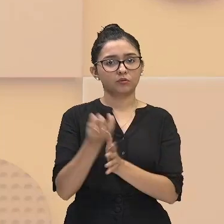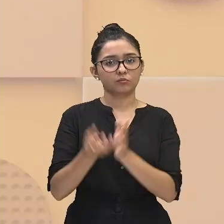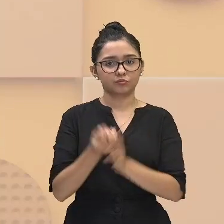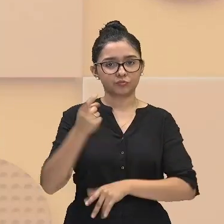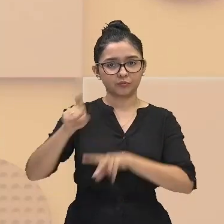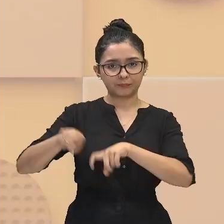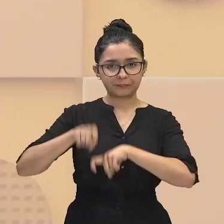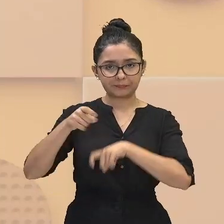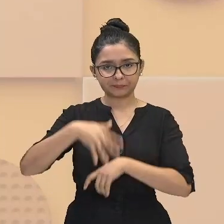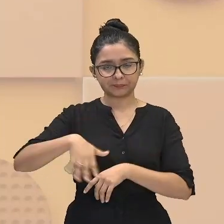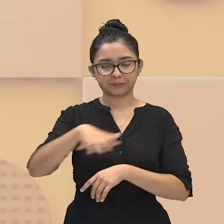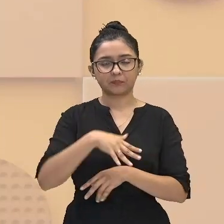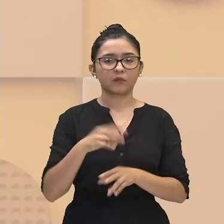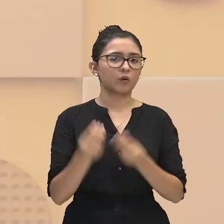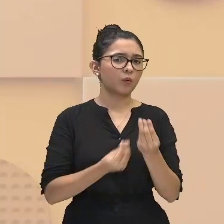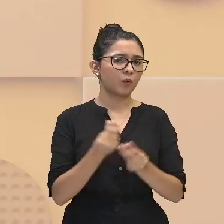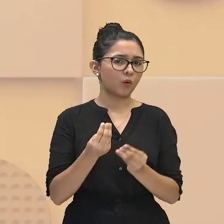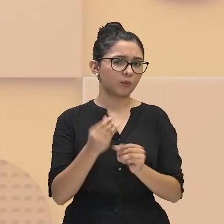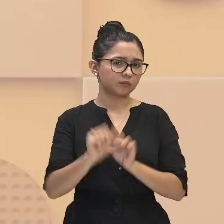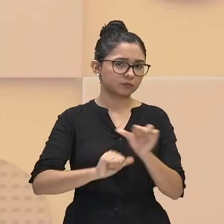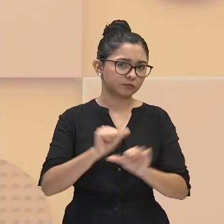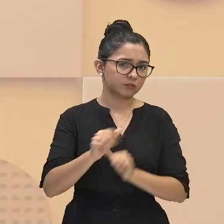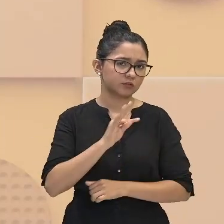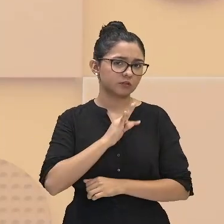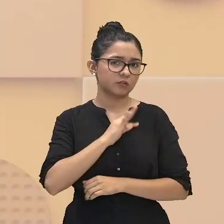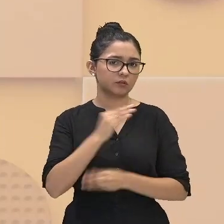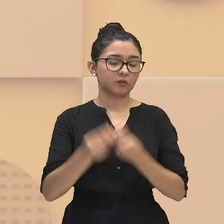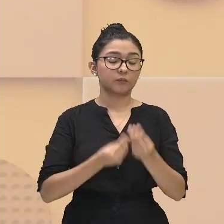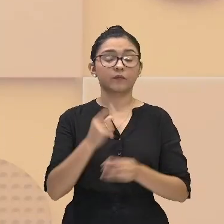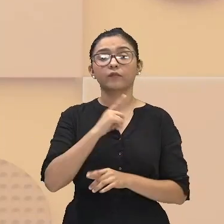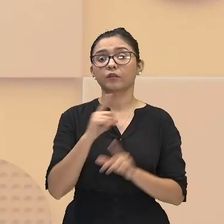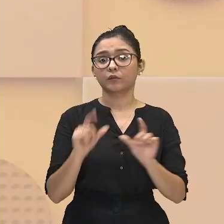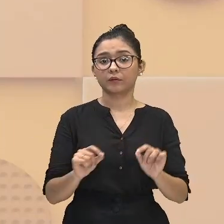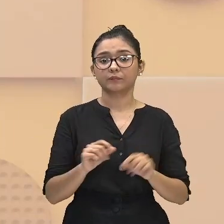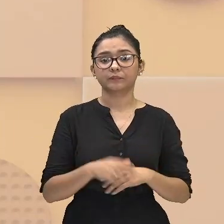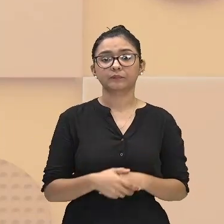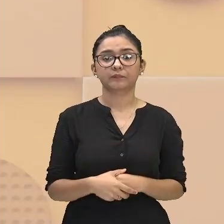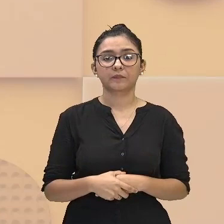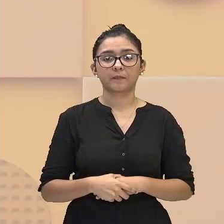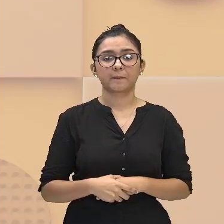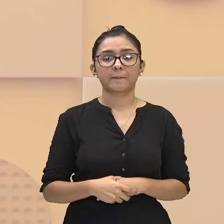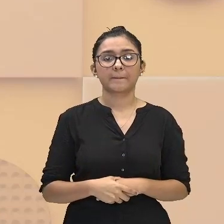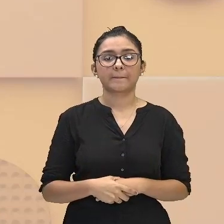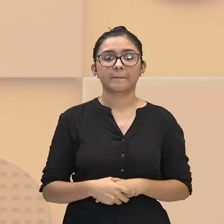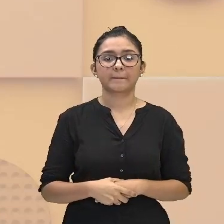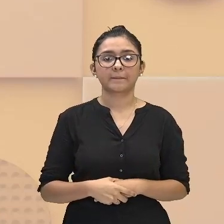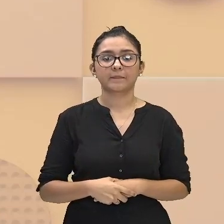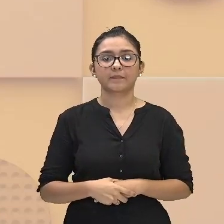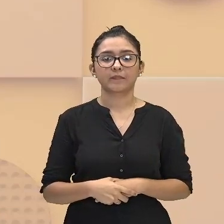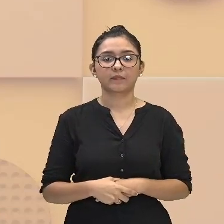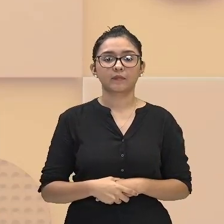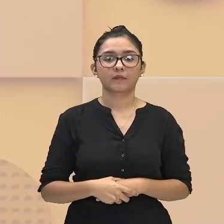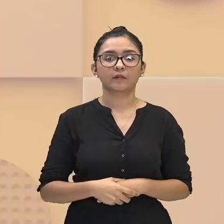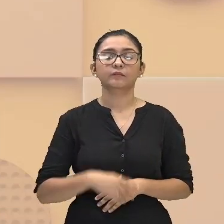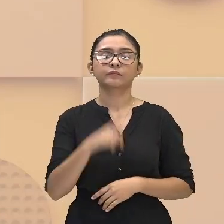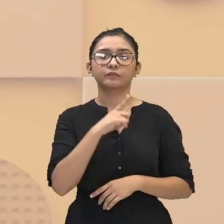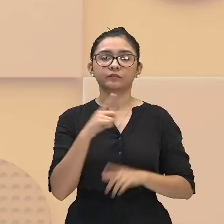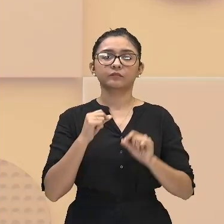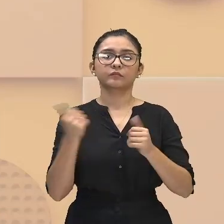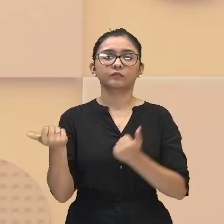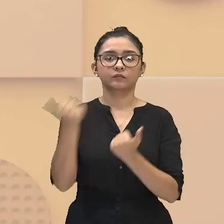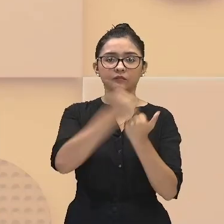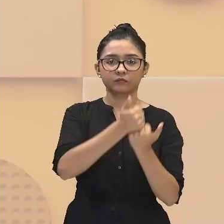agrícola. Como assim essas inovações técnicas? A gente vai ter a charrua de ferro, que vai substituir